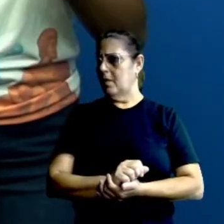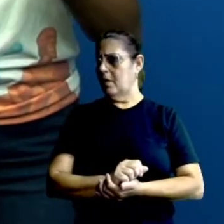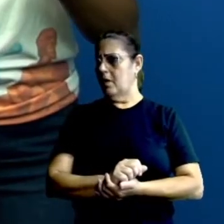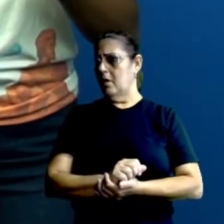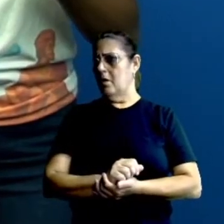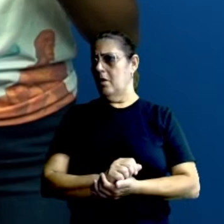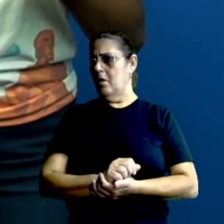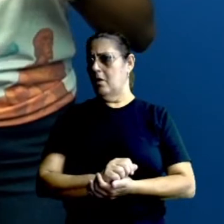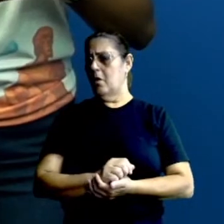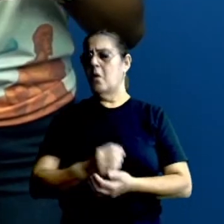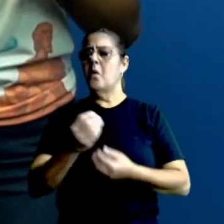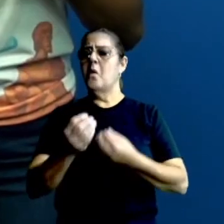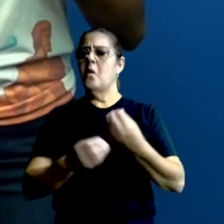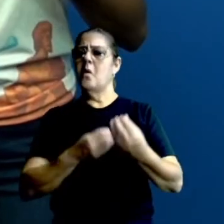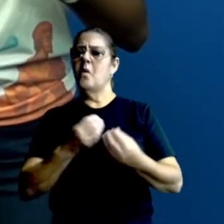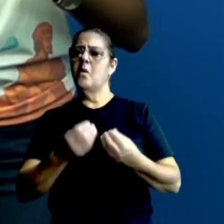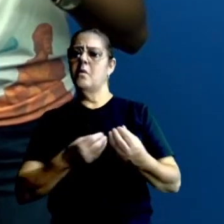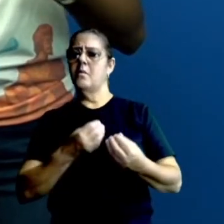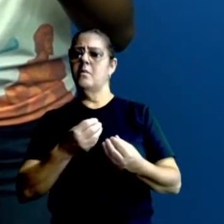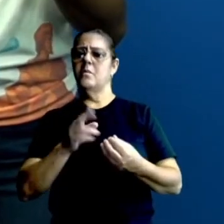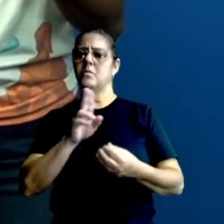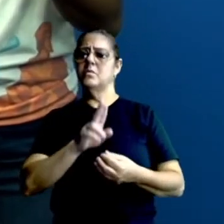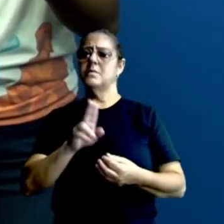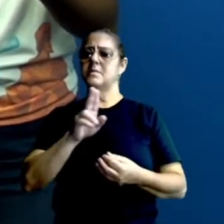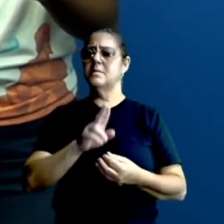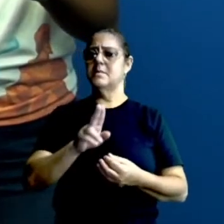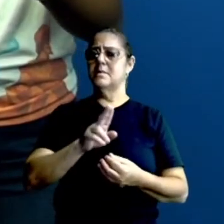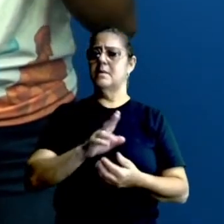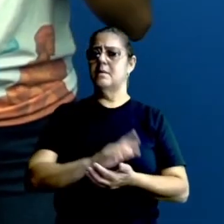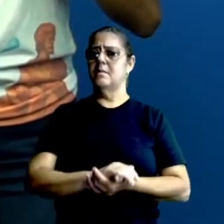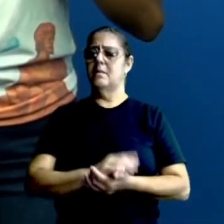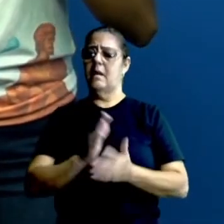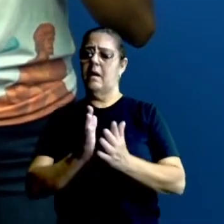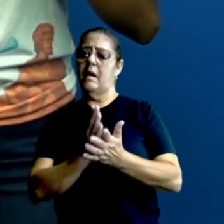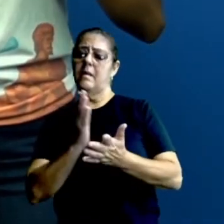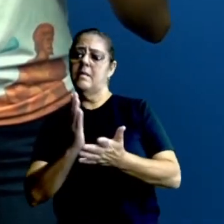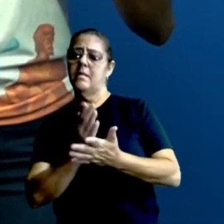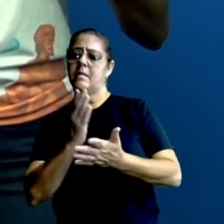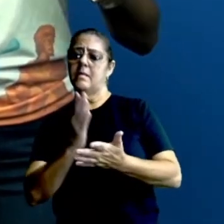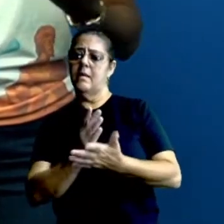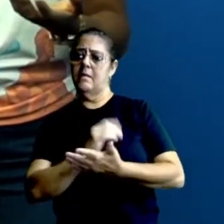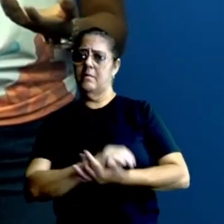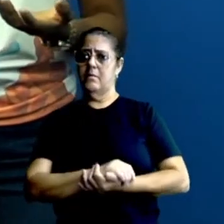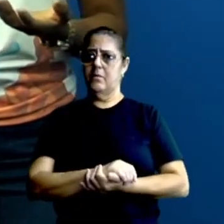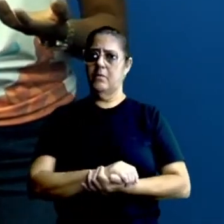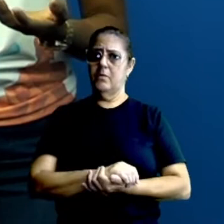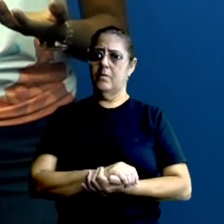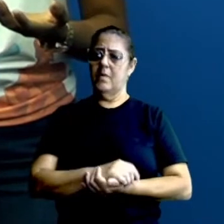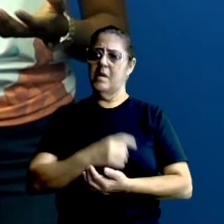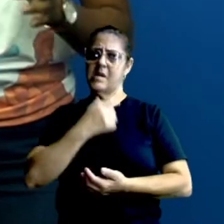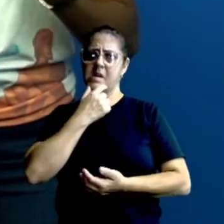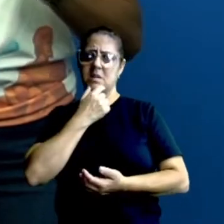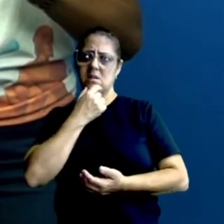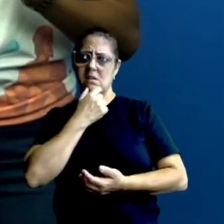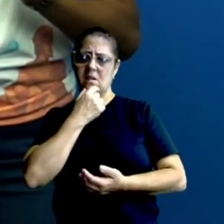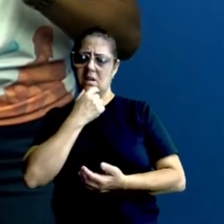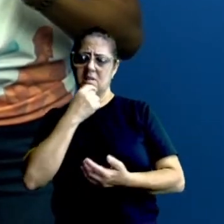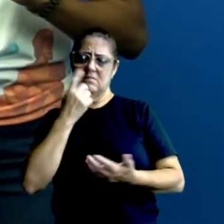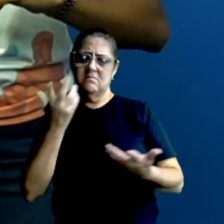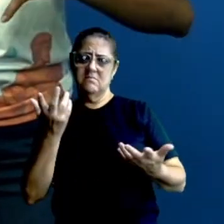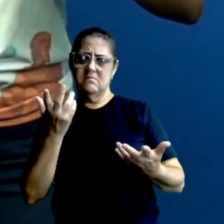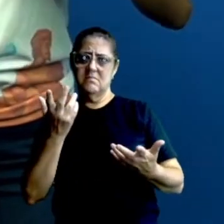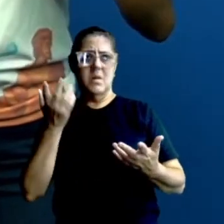English. Por exemplo, se eu utilizar com a palavrinha caderno, suponha que eu não sei como é caderno em inglês. Então eu